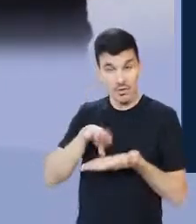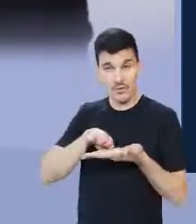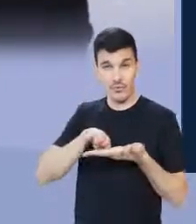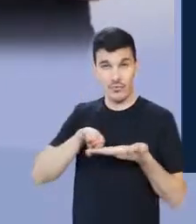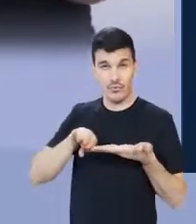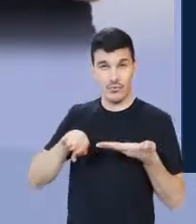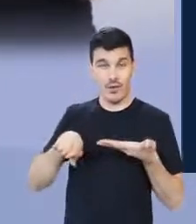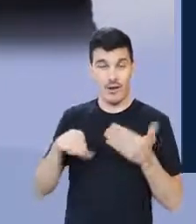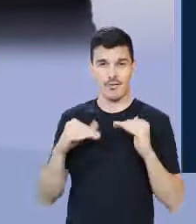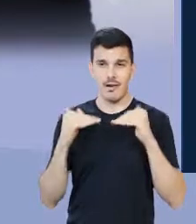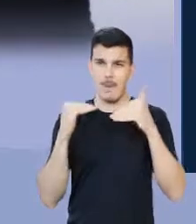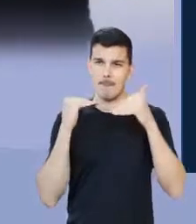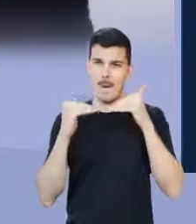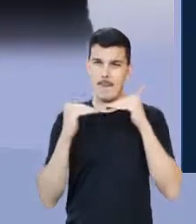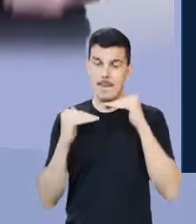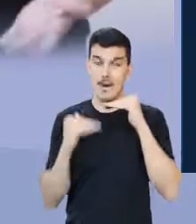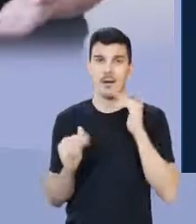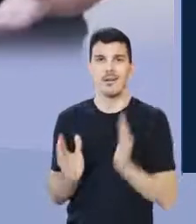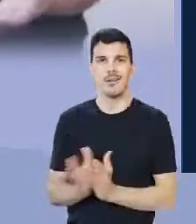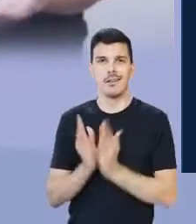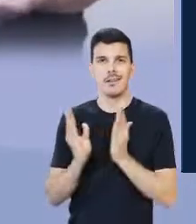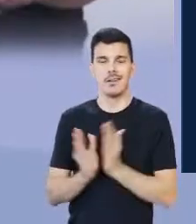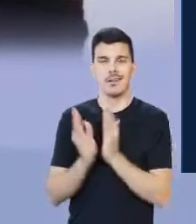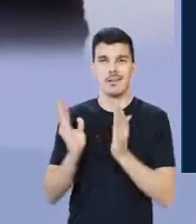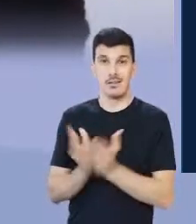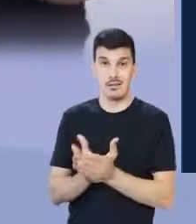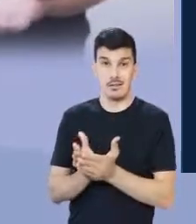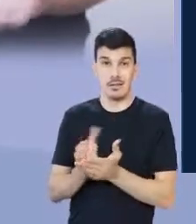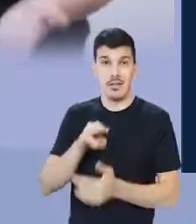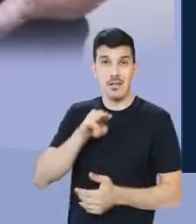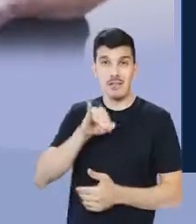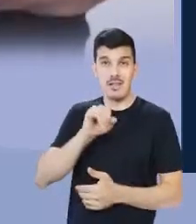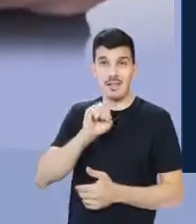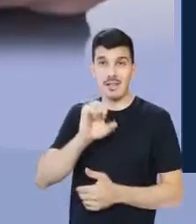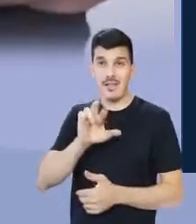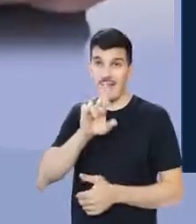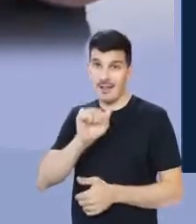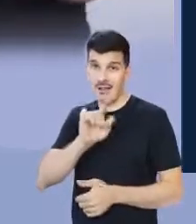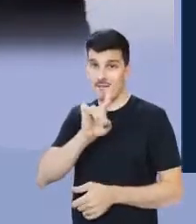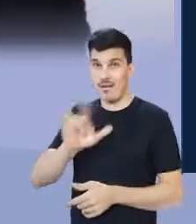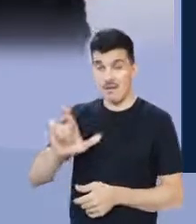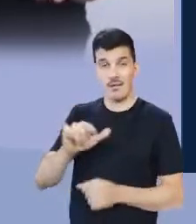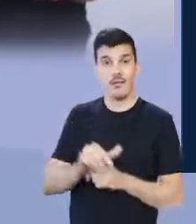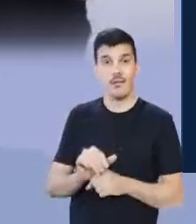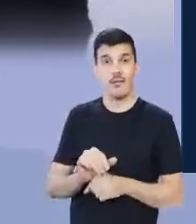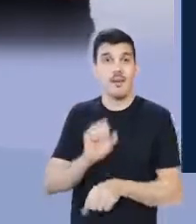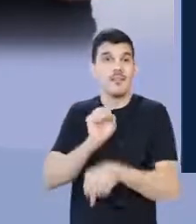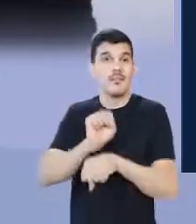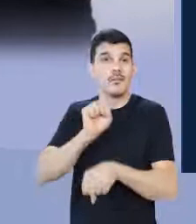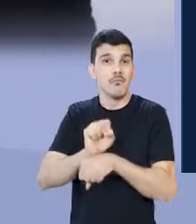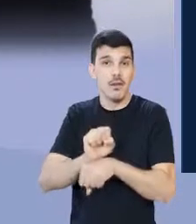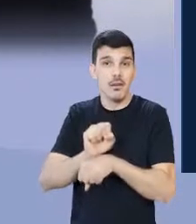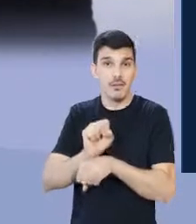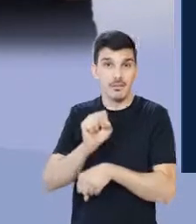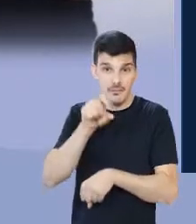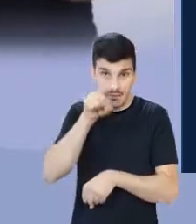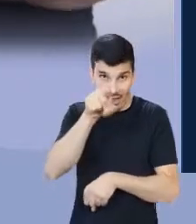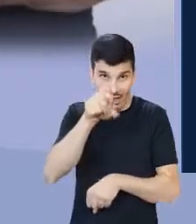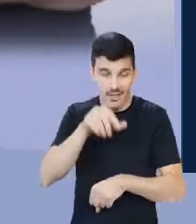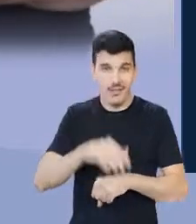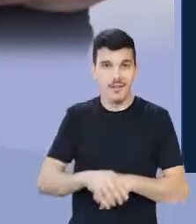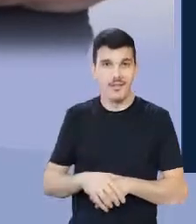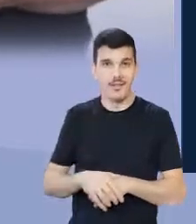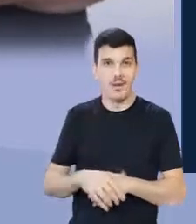estão abaixo de linhas de pobreza, que são miseráveis, e estão à espera de pessoas como